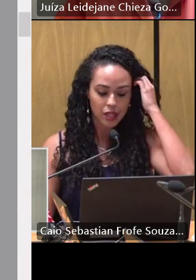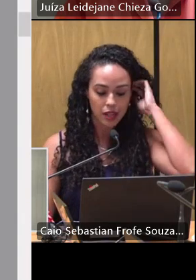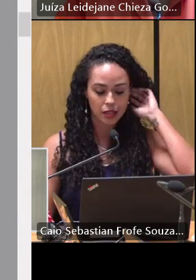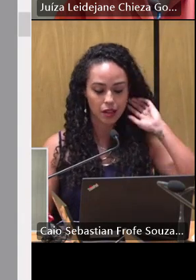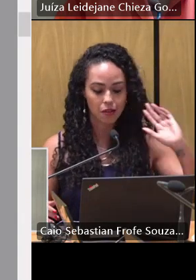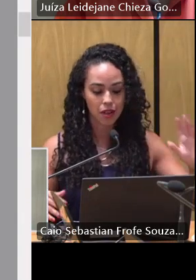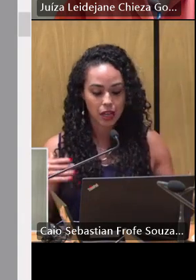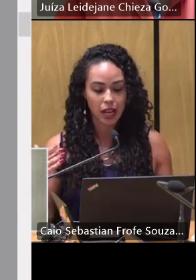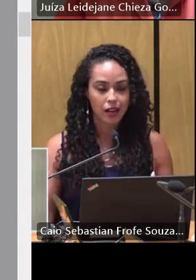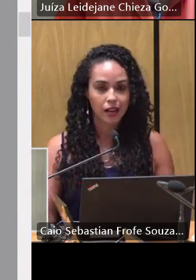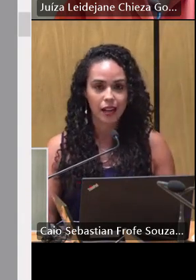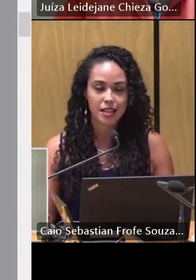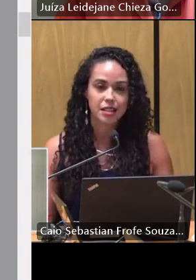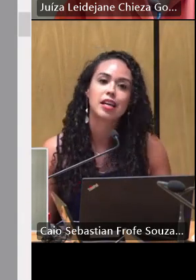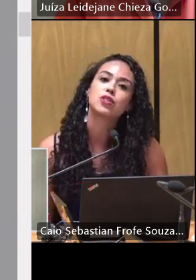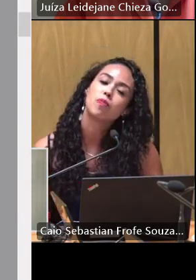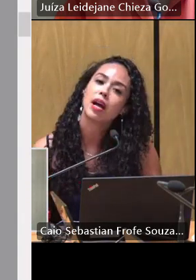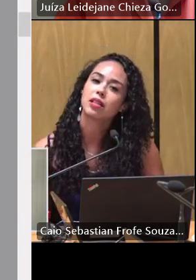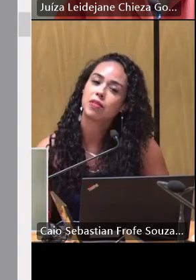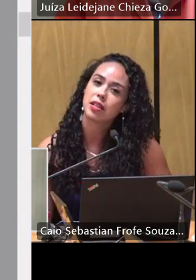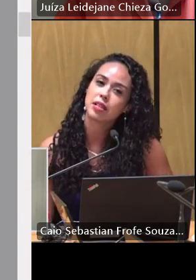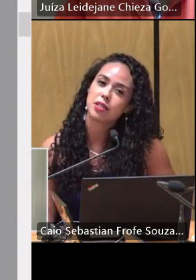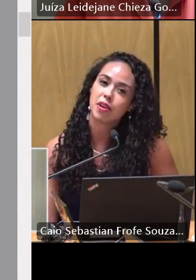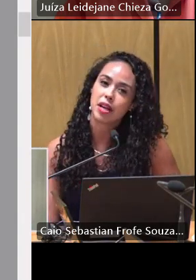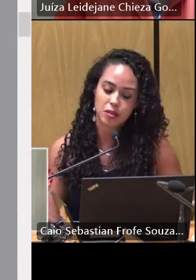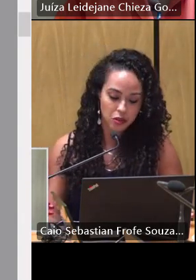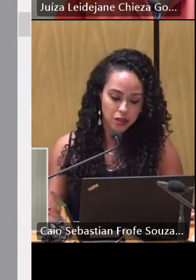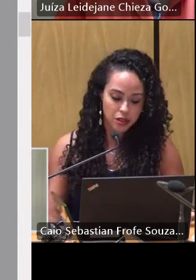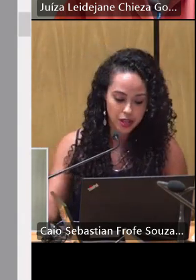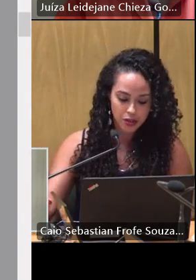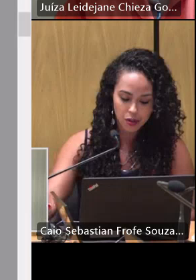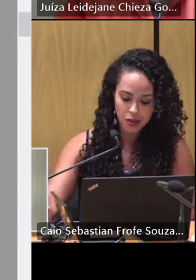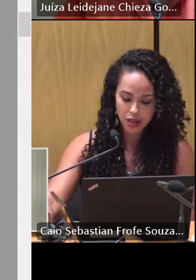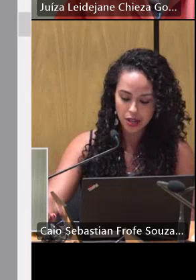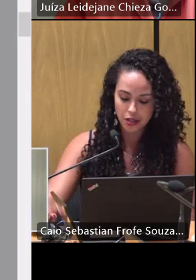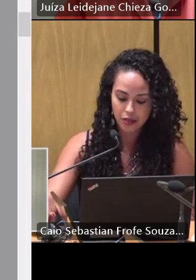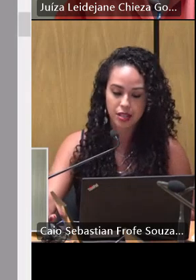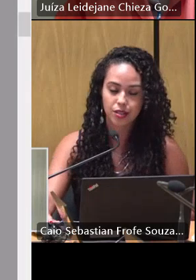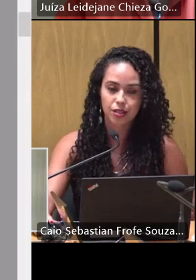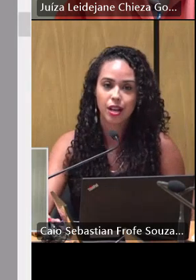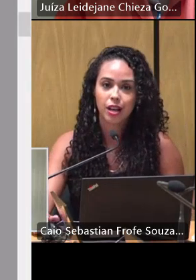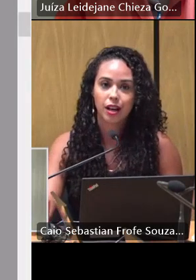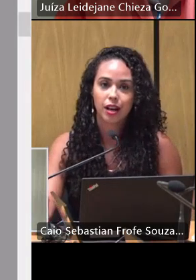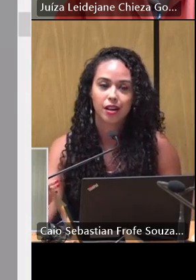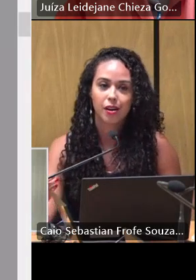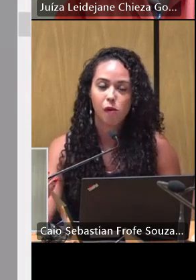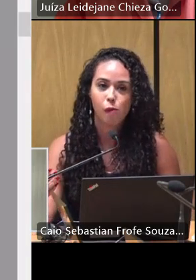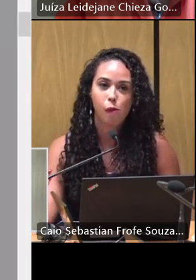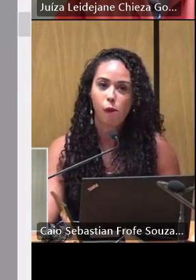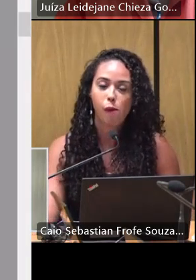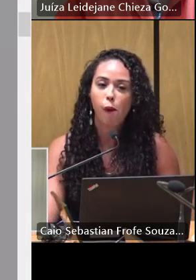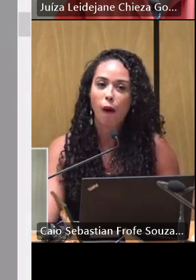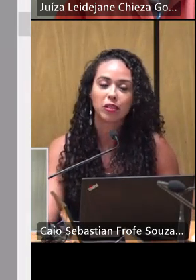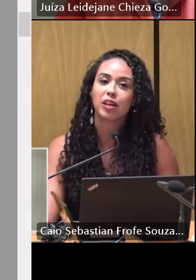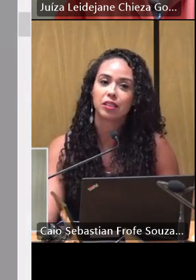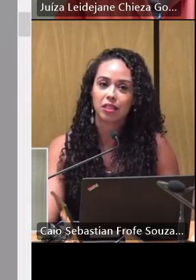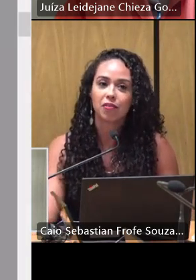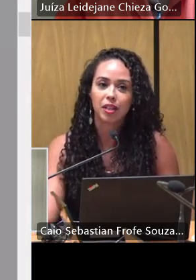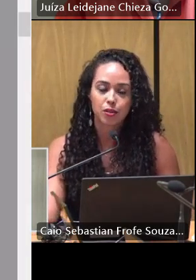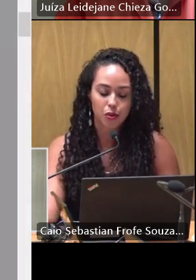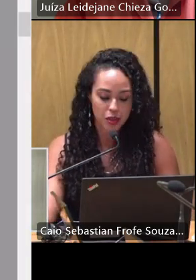então ah essa redescoberta vai trazer diversas outras questões né diversas ã